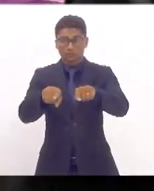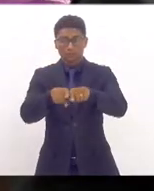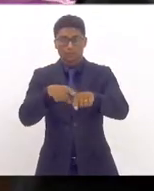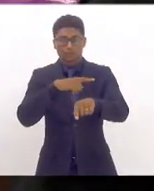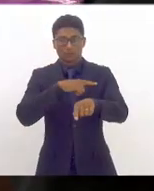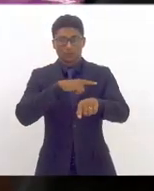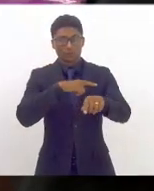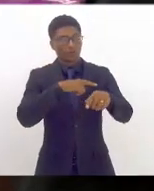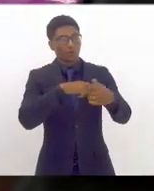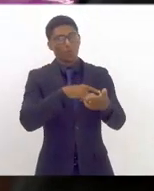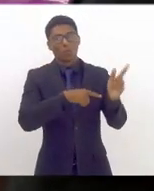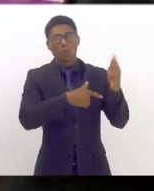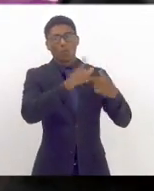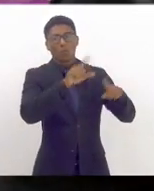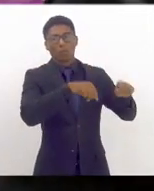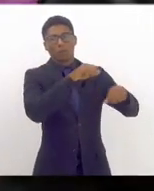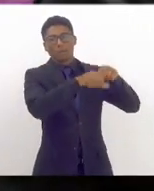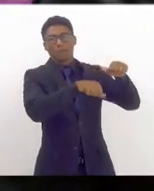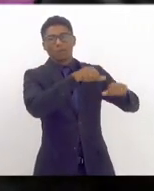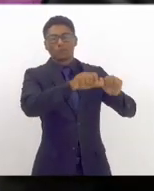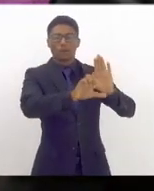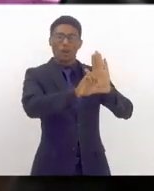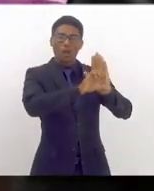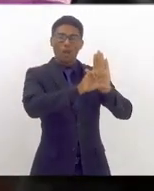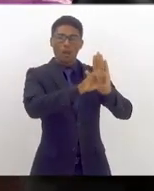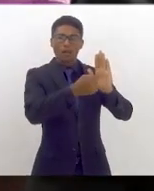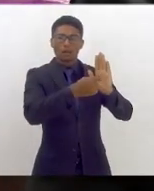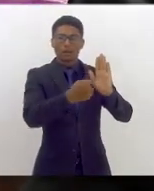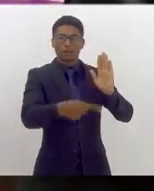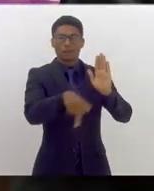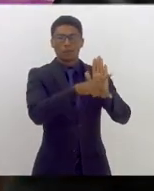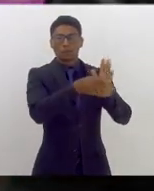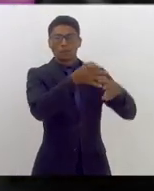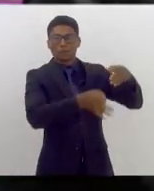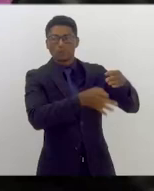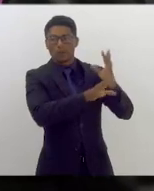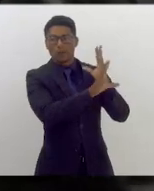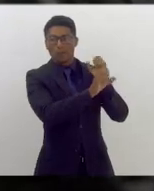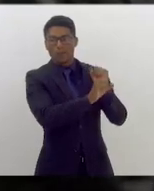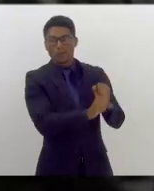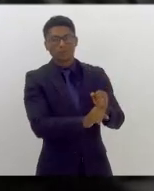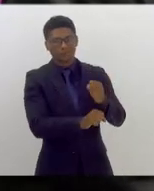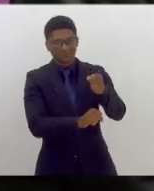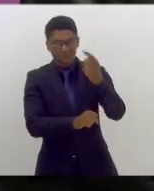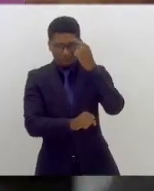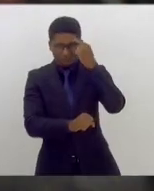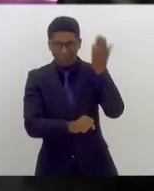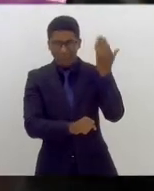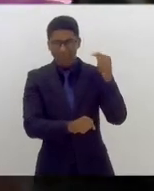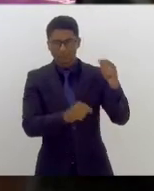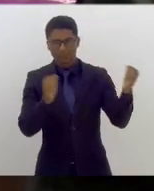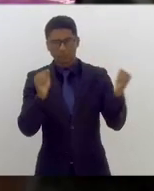modificações na lei orgânica do tribunal de contas você leu essa participativa